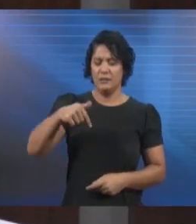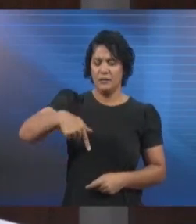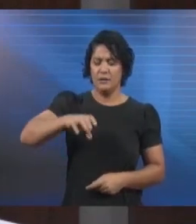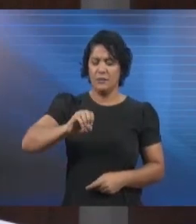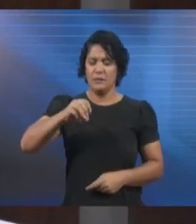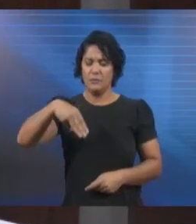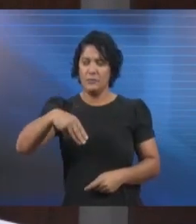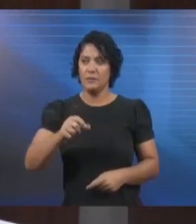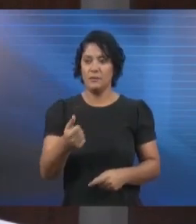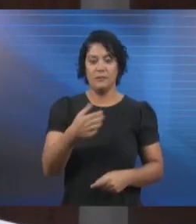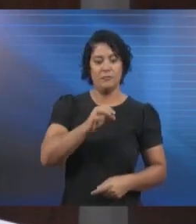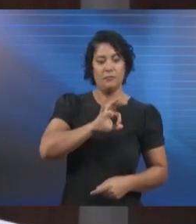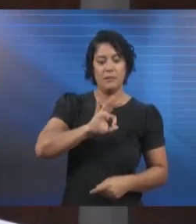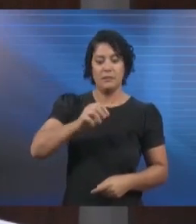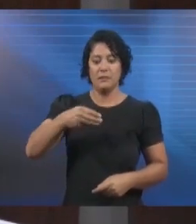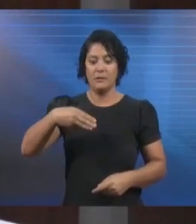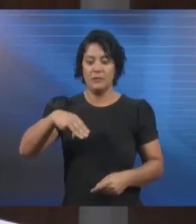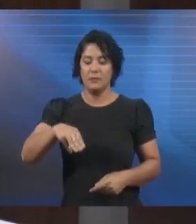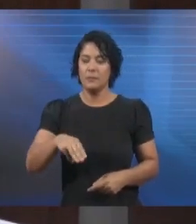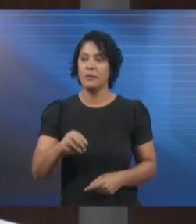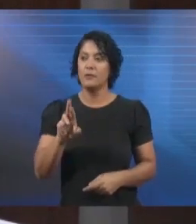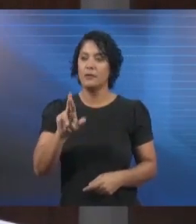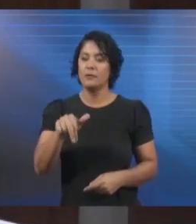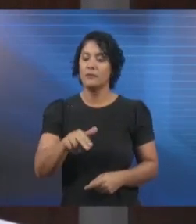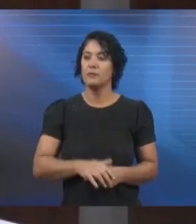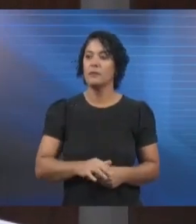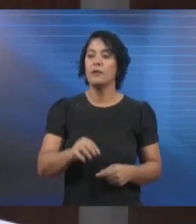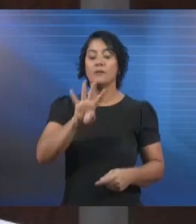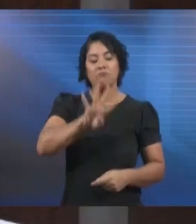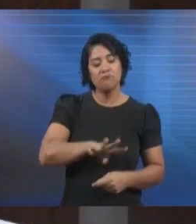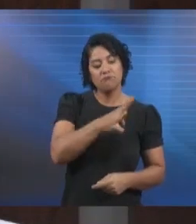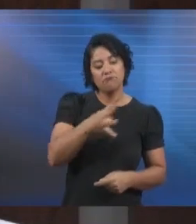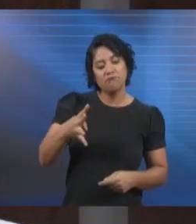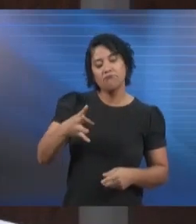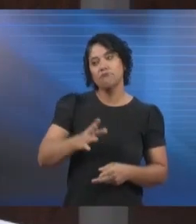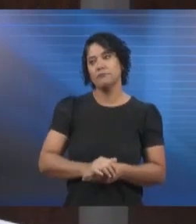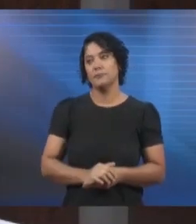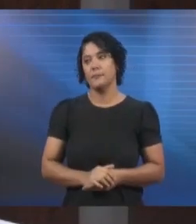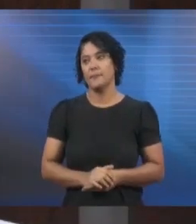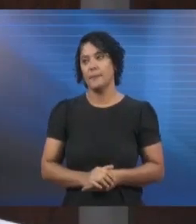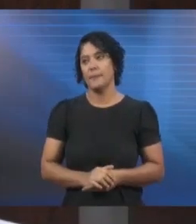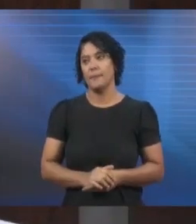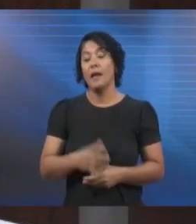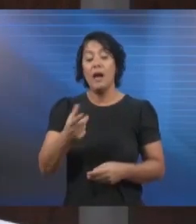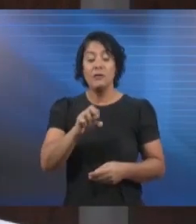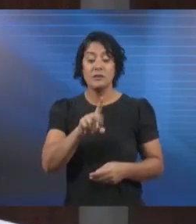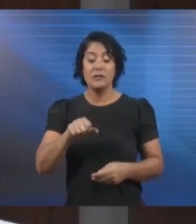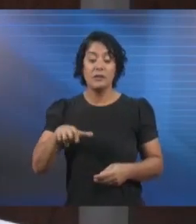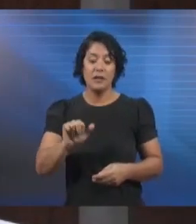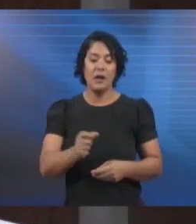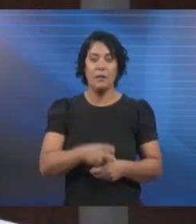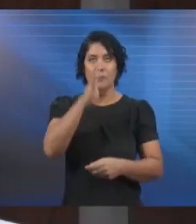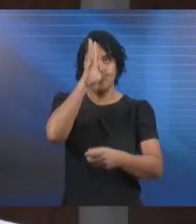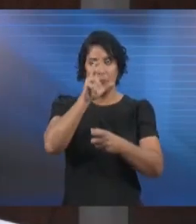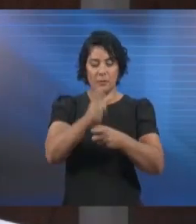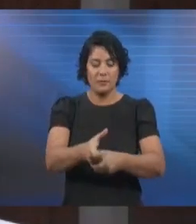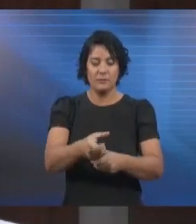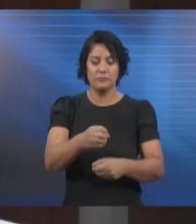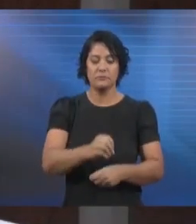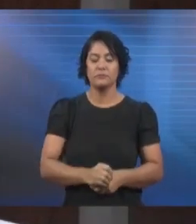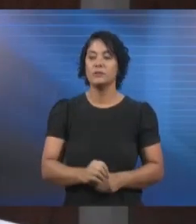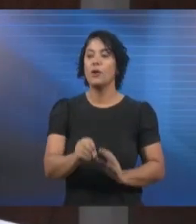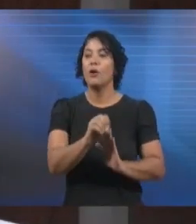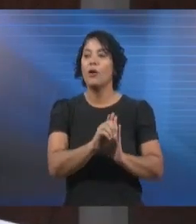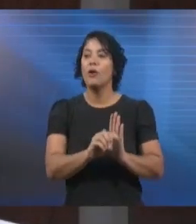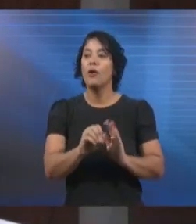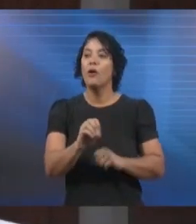Rio Grande do Norte pmrn e no quadro auxiliar de oficinas de Bombeiros Militares O Que a